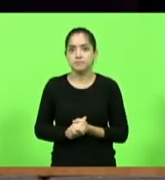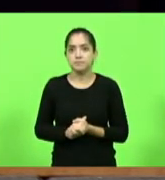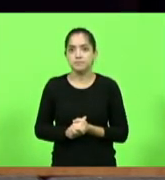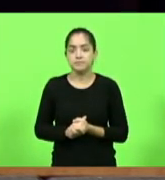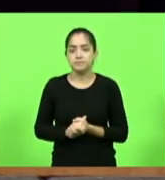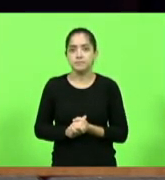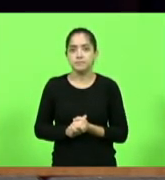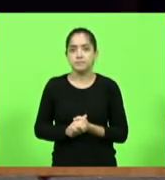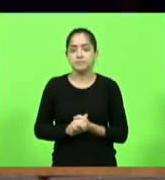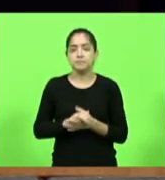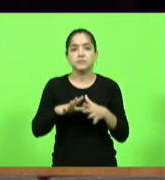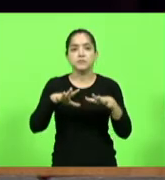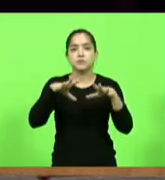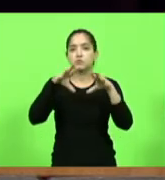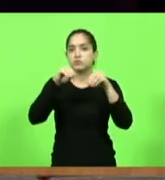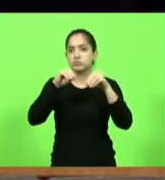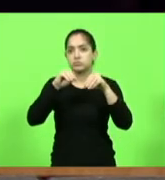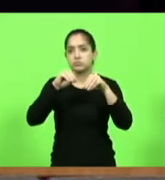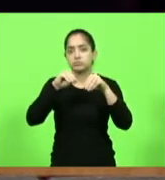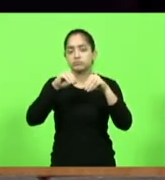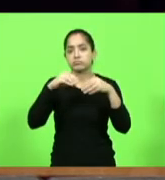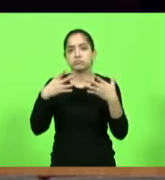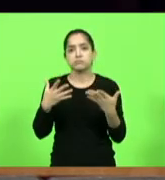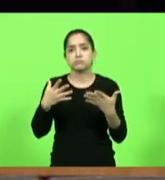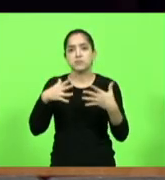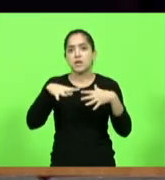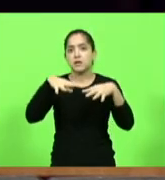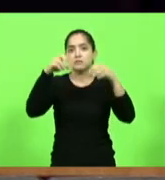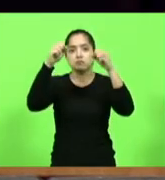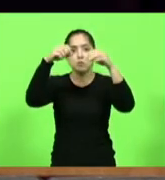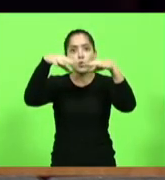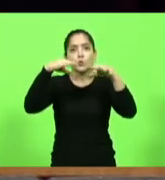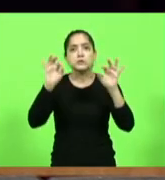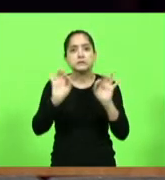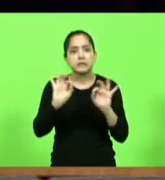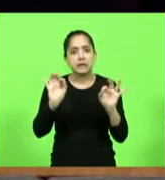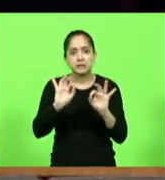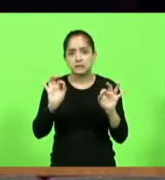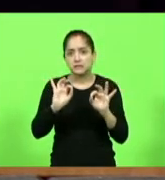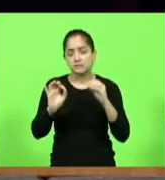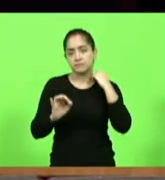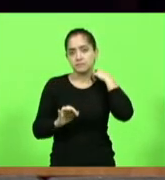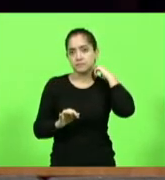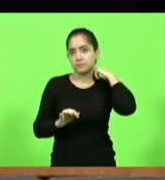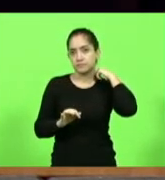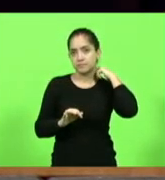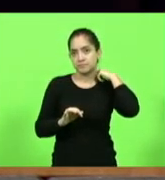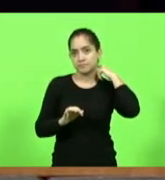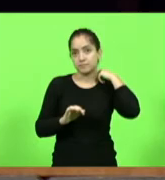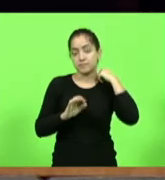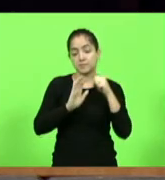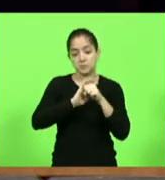às escuras, seja a escuridão da noite,